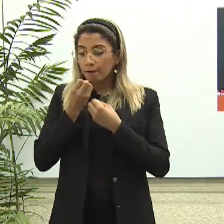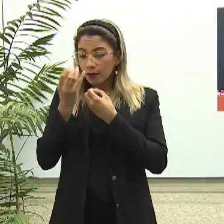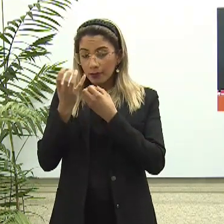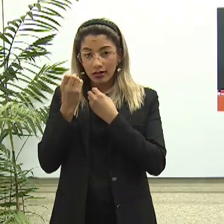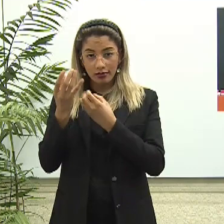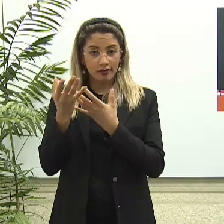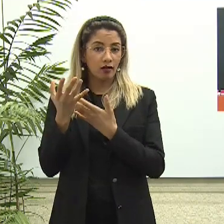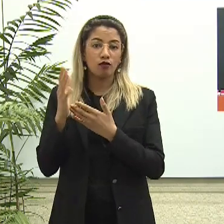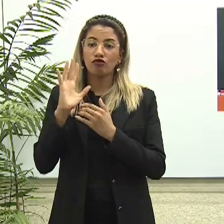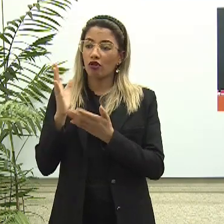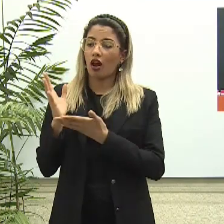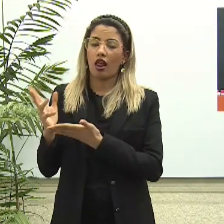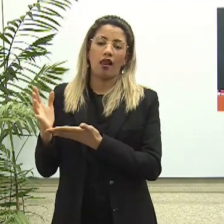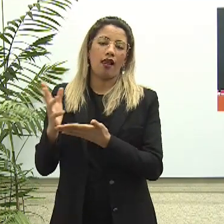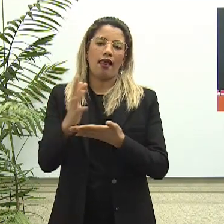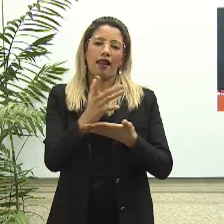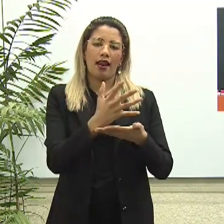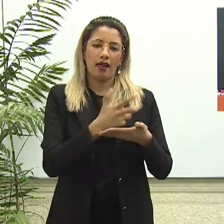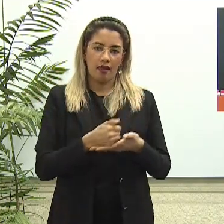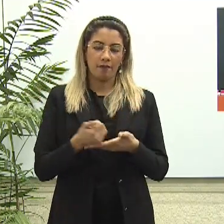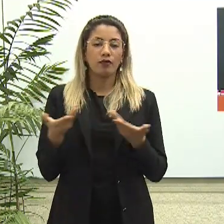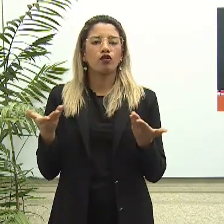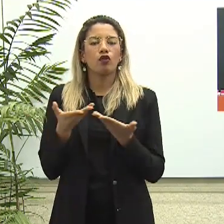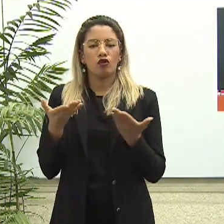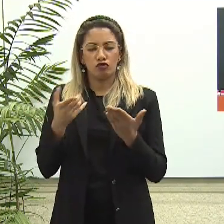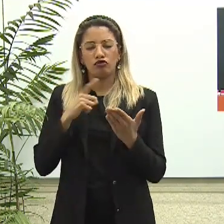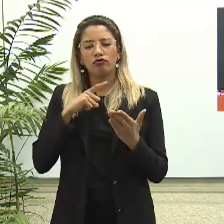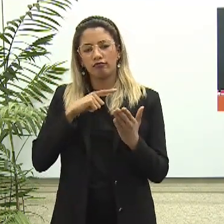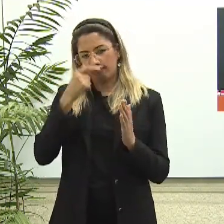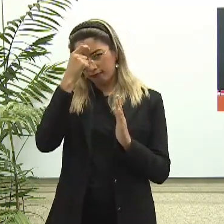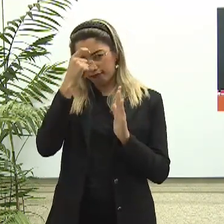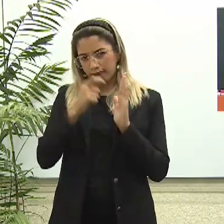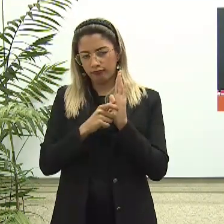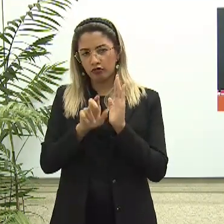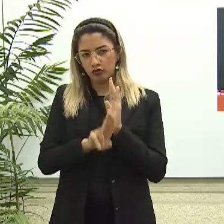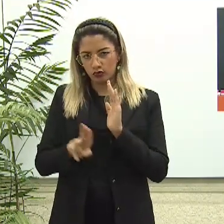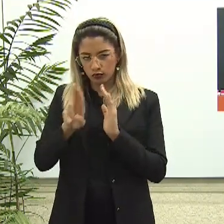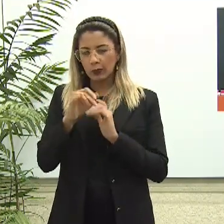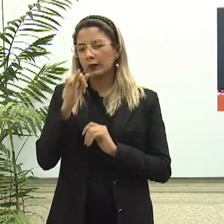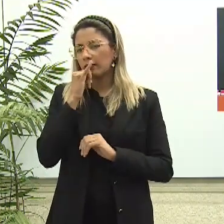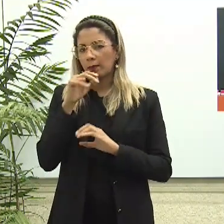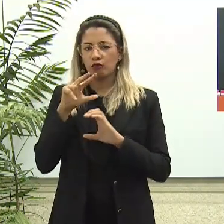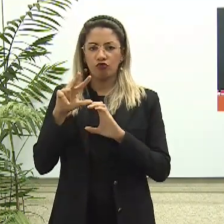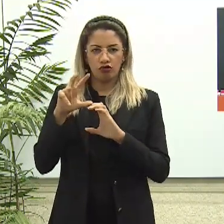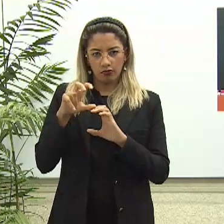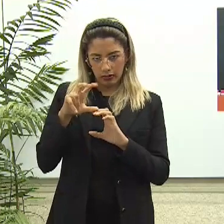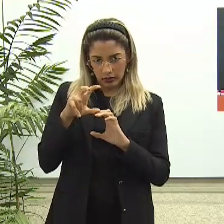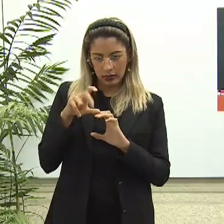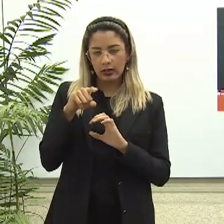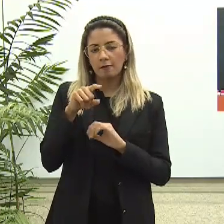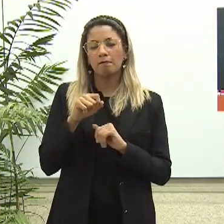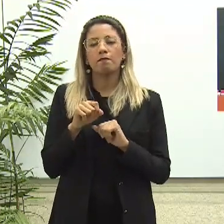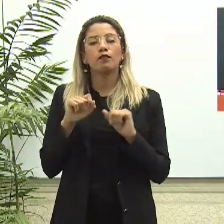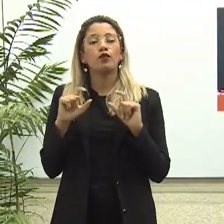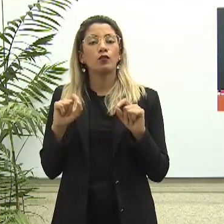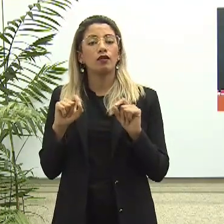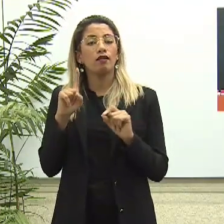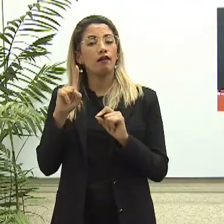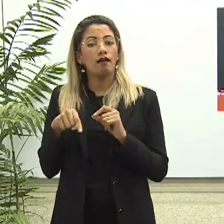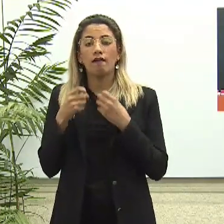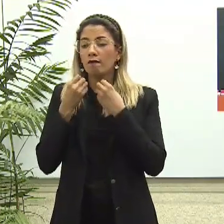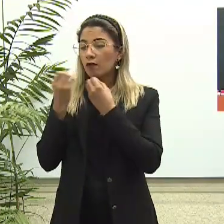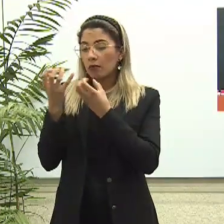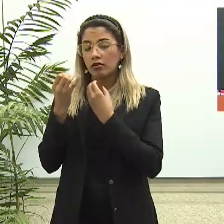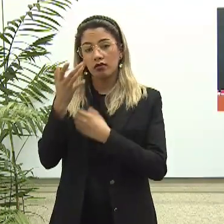o que nós temos hoje e chamamos de Inteligência Artificial inclusive o GPT é tração de padrões